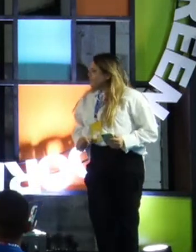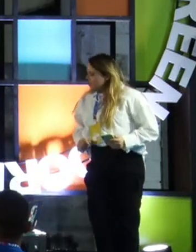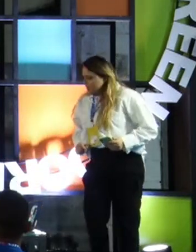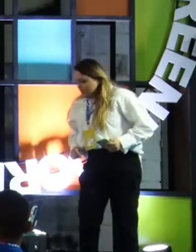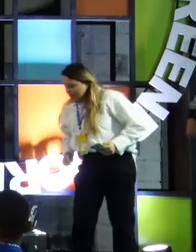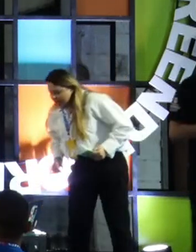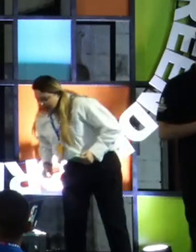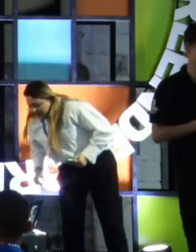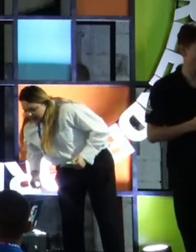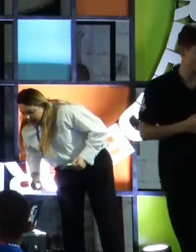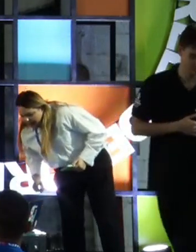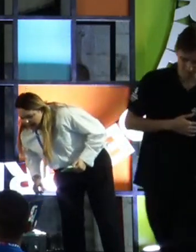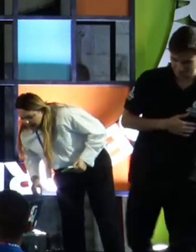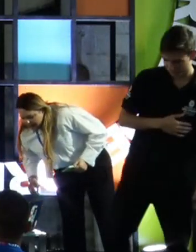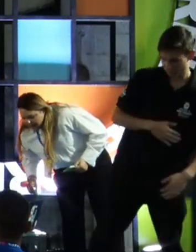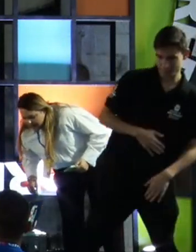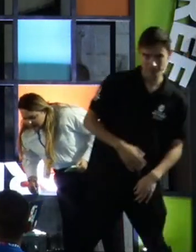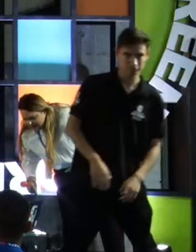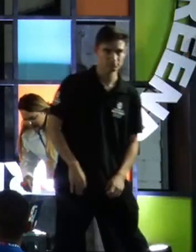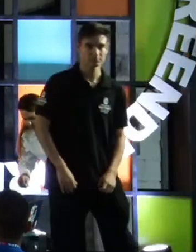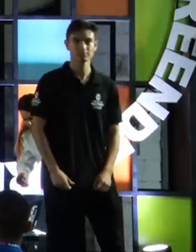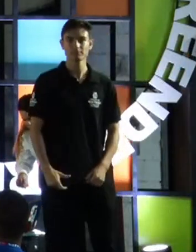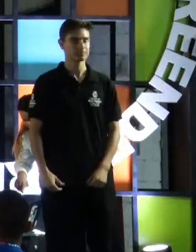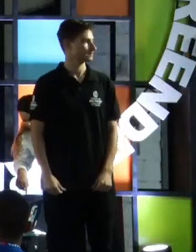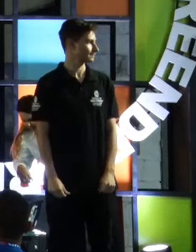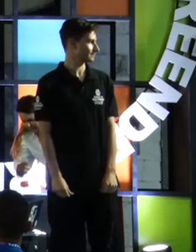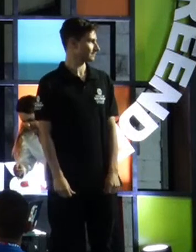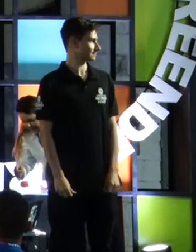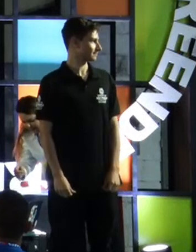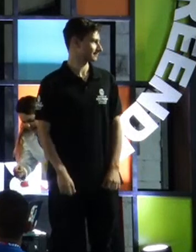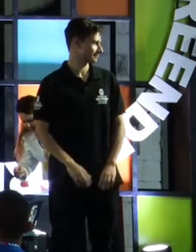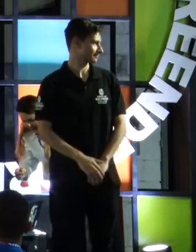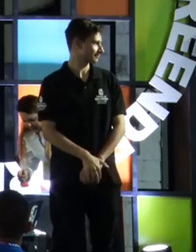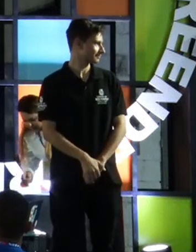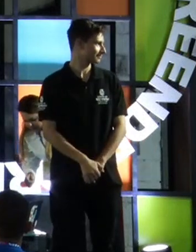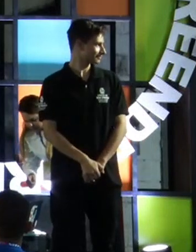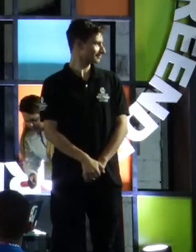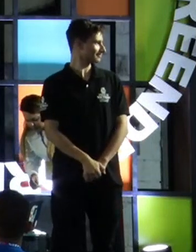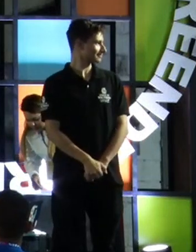Não, eu perdi a janela dele, a janela, que está na apresentação.